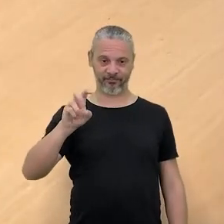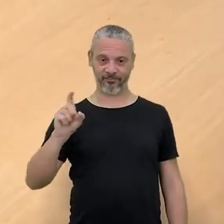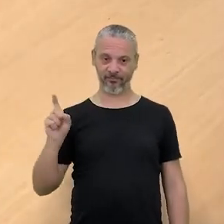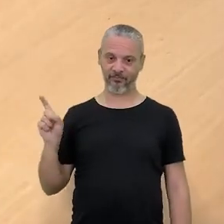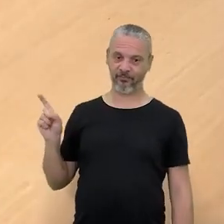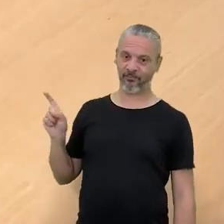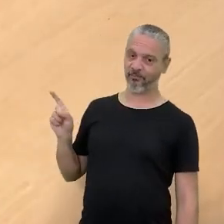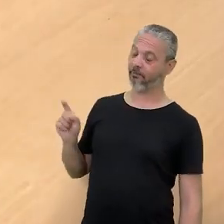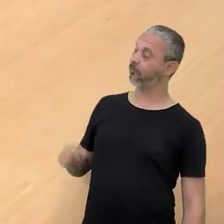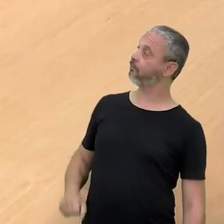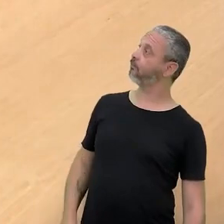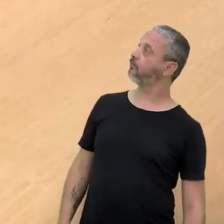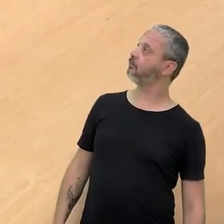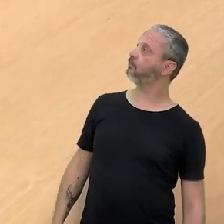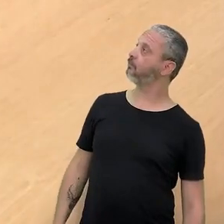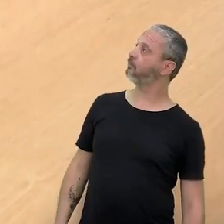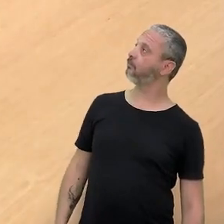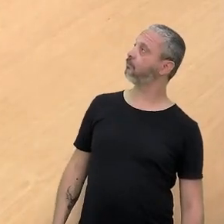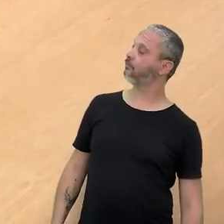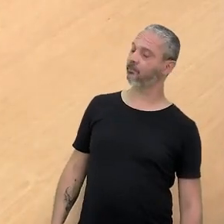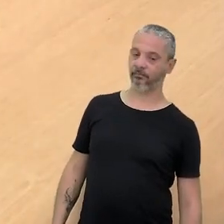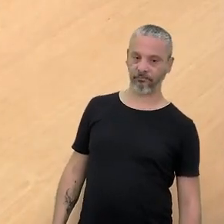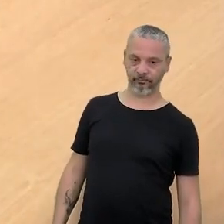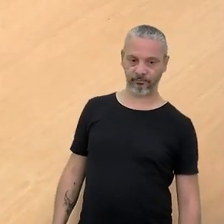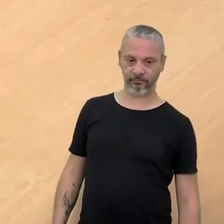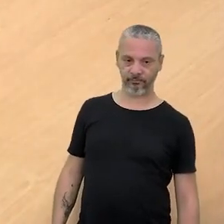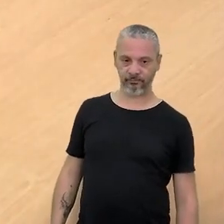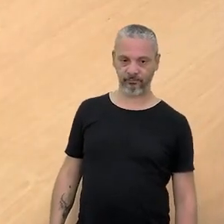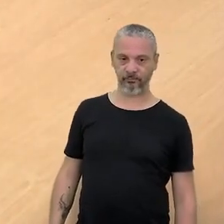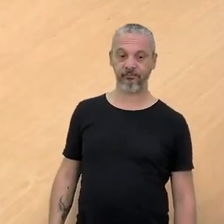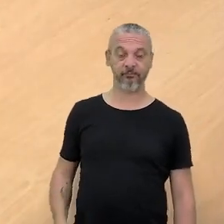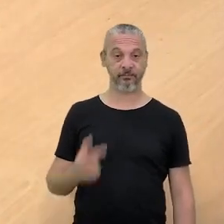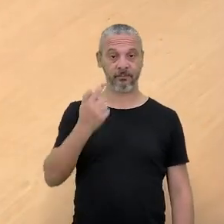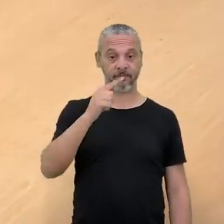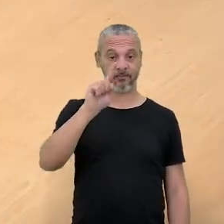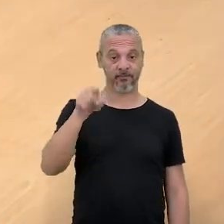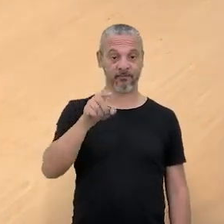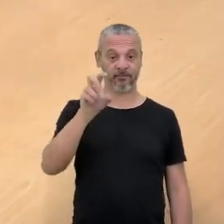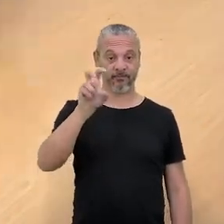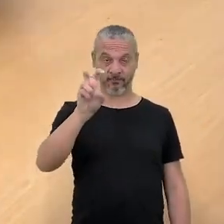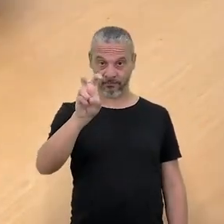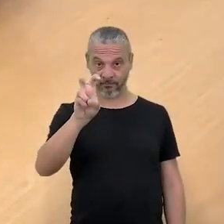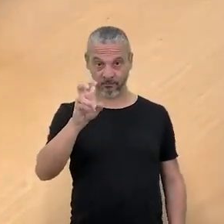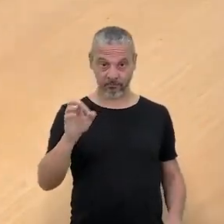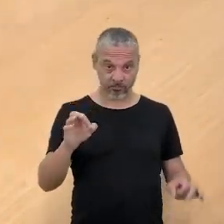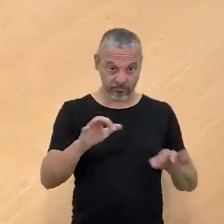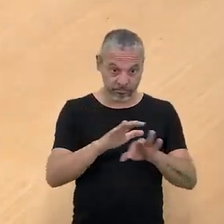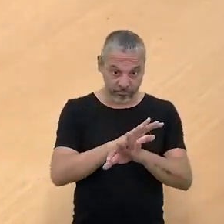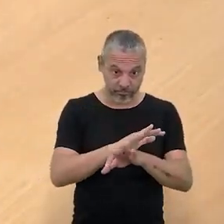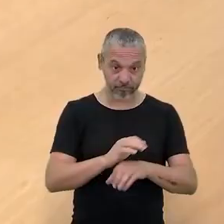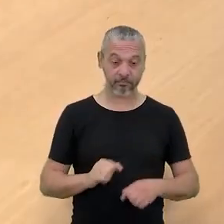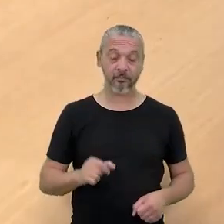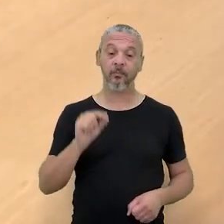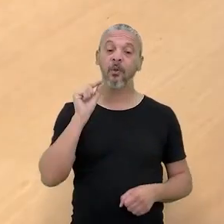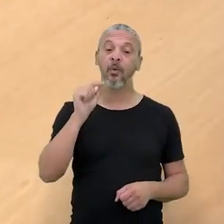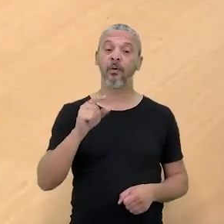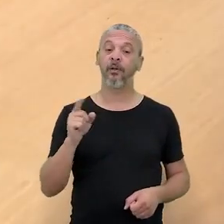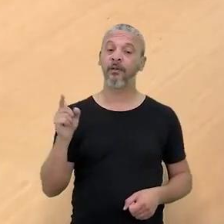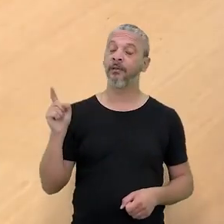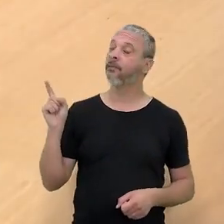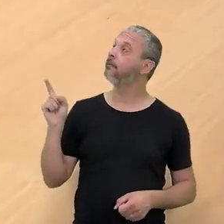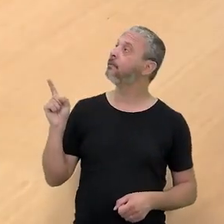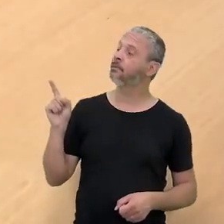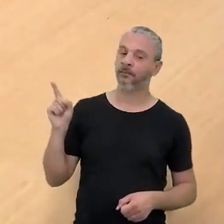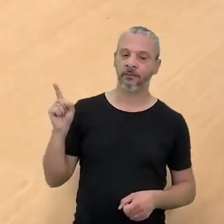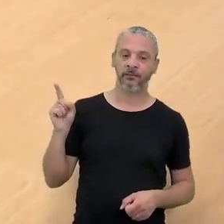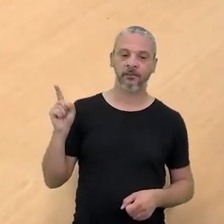ó, e marca 7,5 centímetros na caixinha. Fiz a marcação de 7,5 centímetros, eu